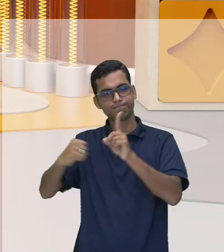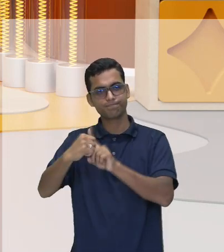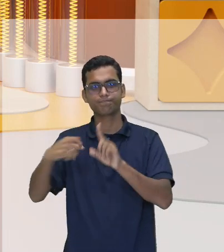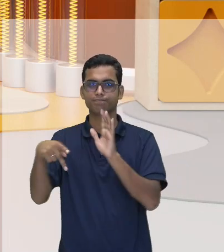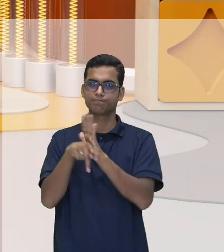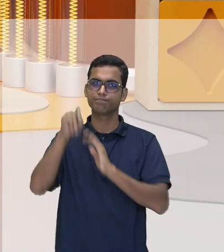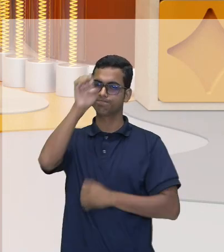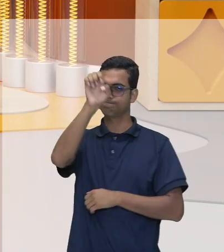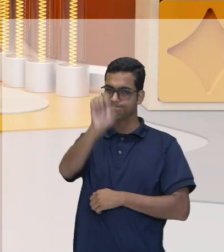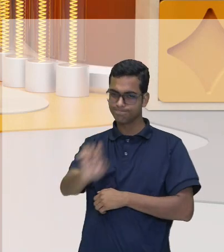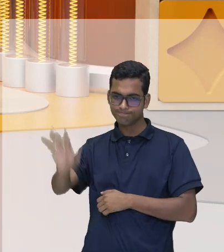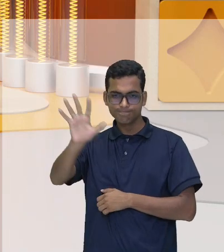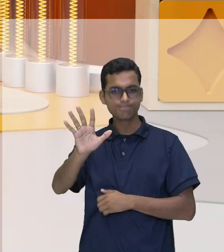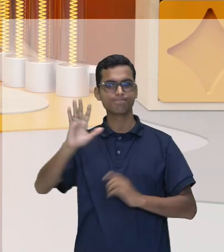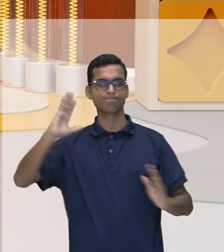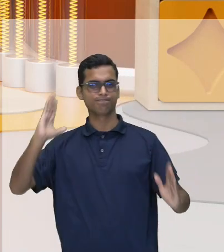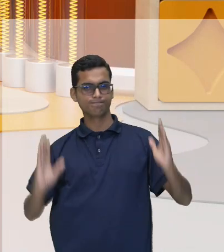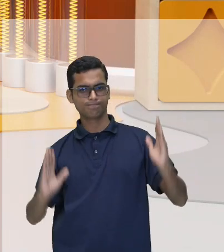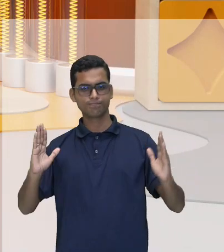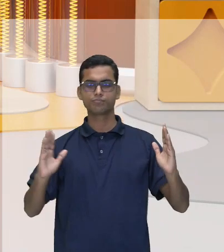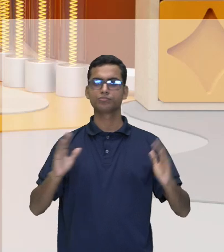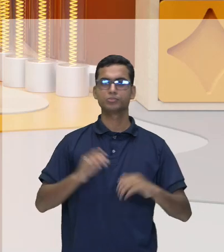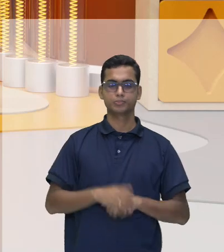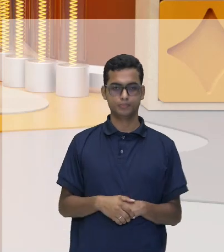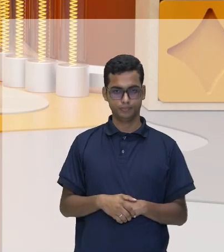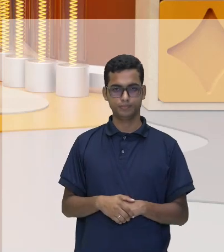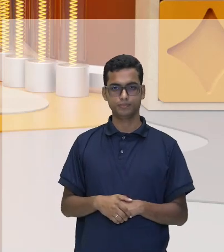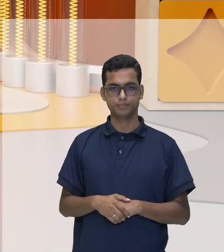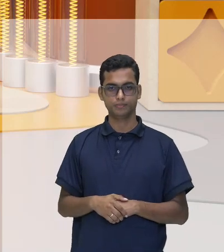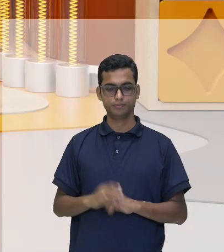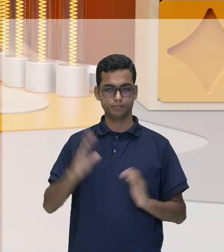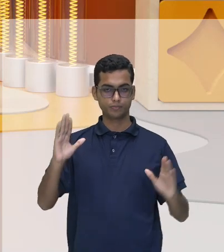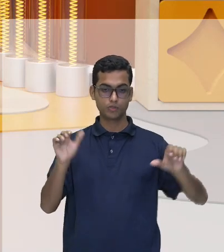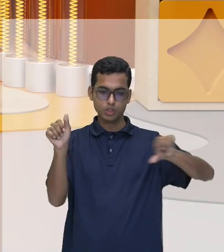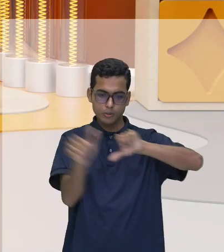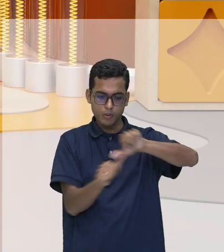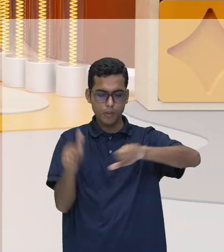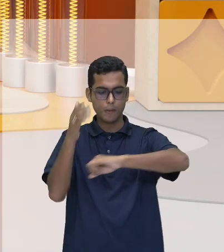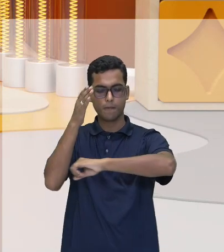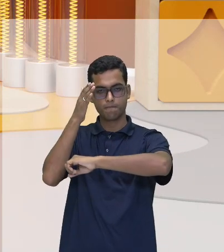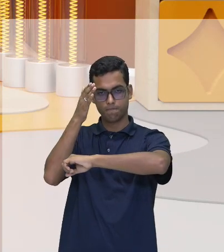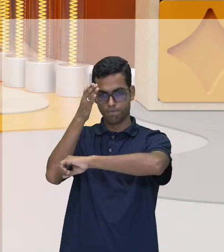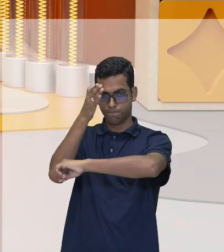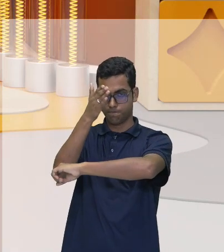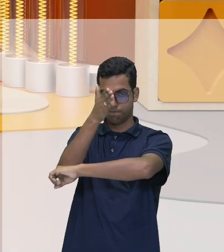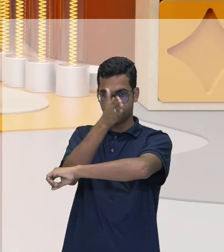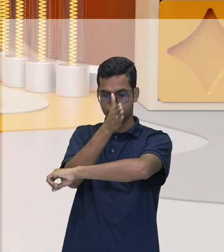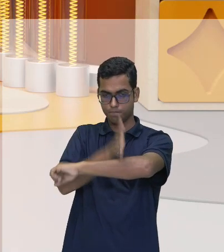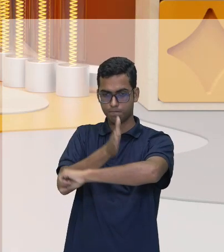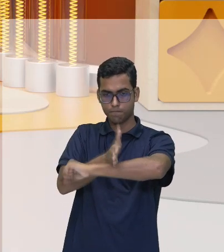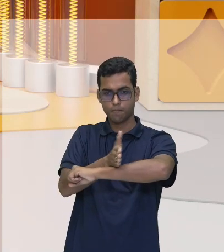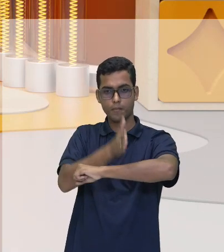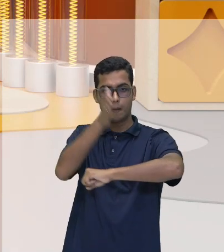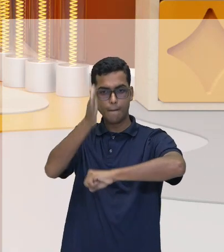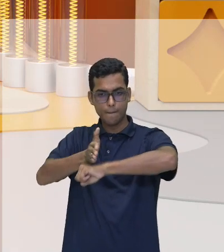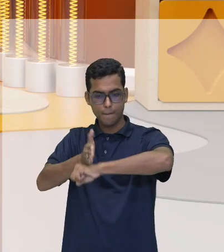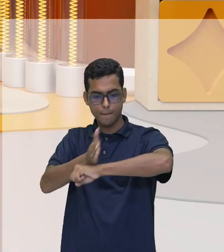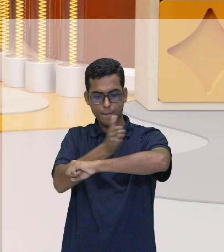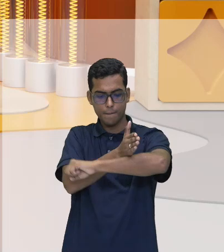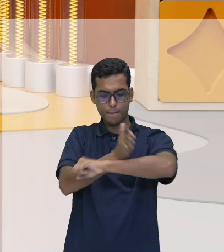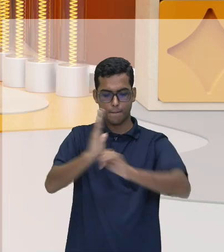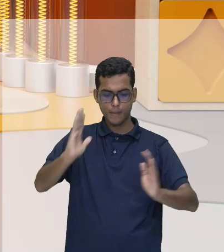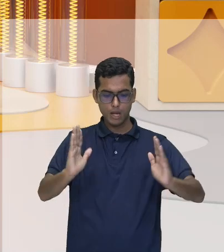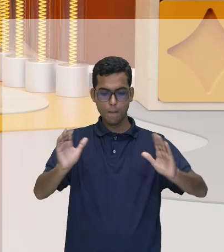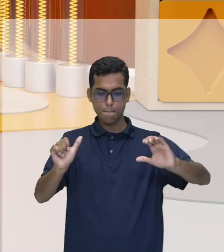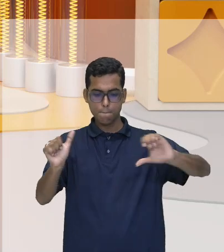período tinha mais de 20 milhões de habitantes. Então, nós temos a maior parte da população vivendo